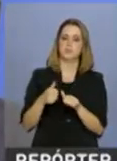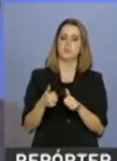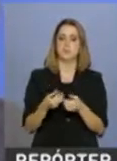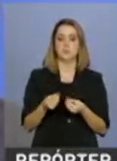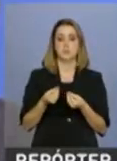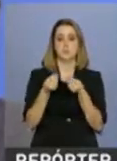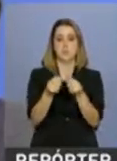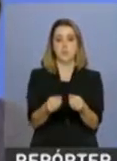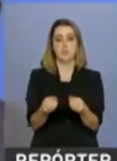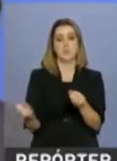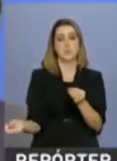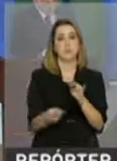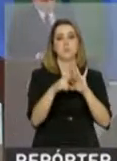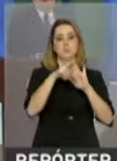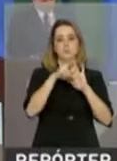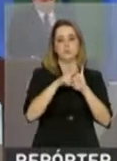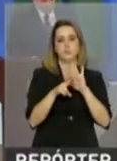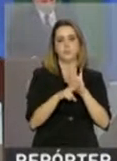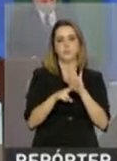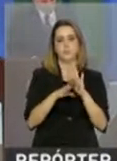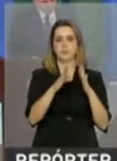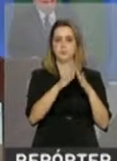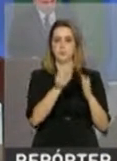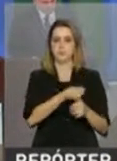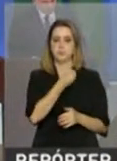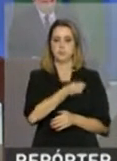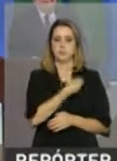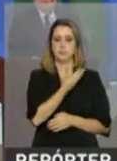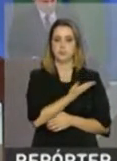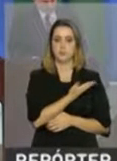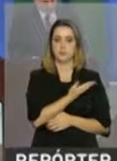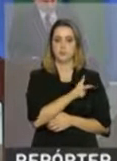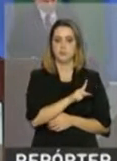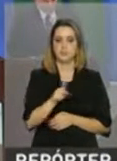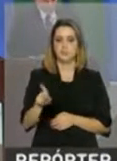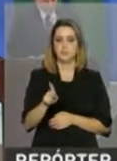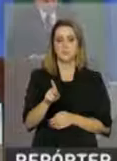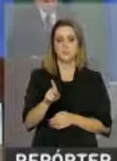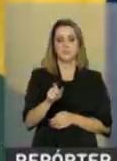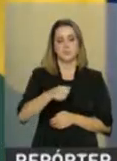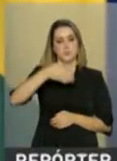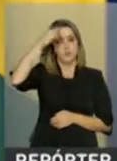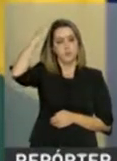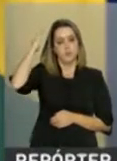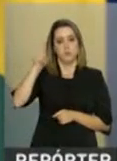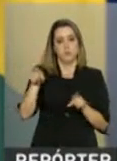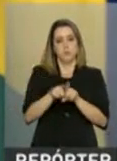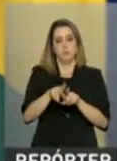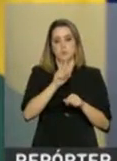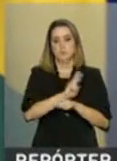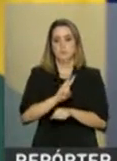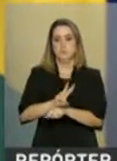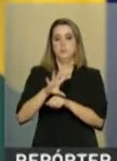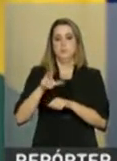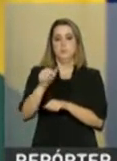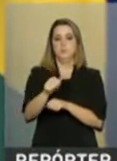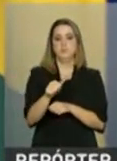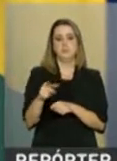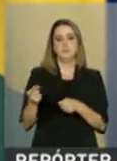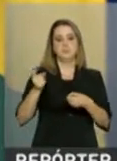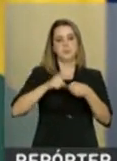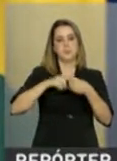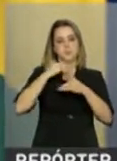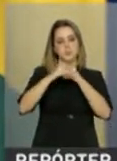o minha casa minha vida o presidente michel temer defendeu que o brasil tem tudo para retomar o crescimento econômico neste